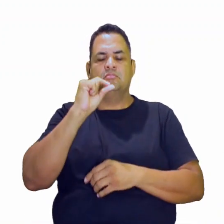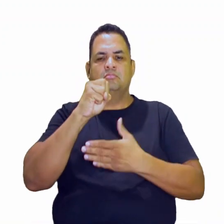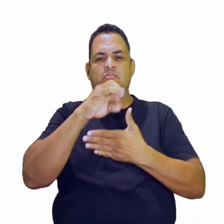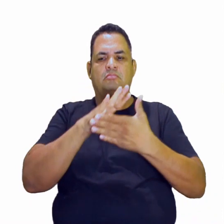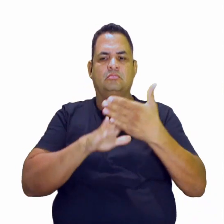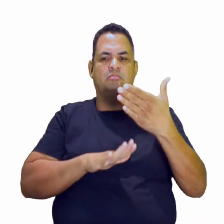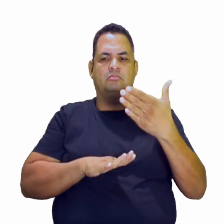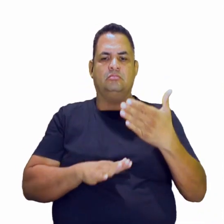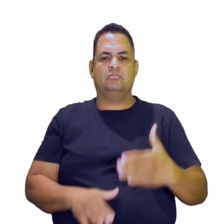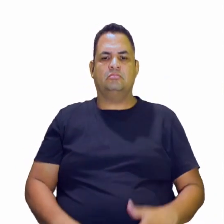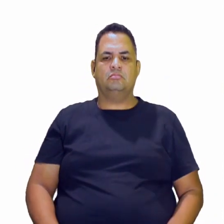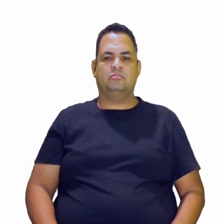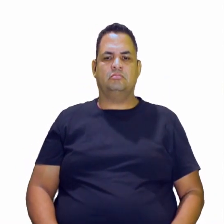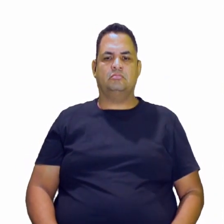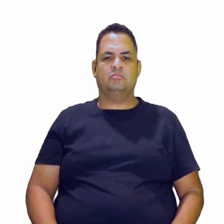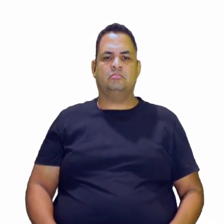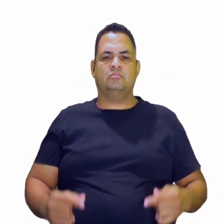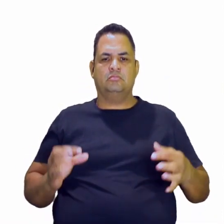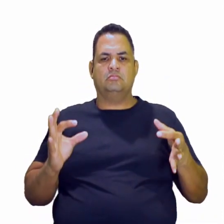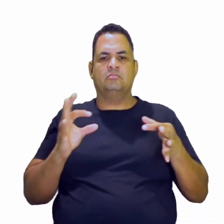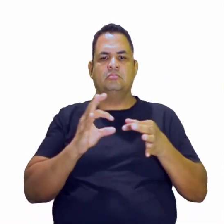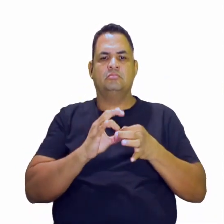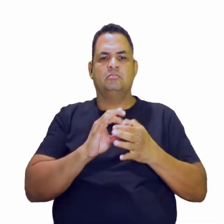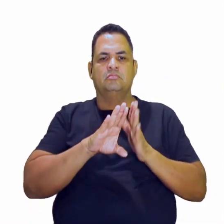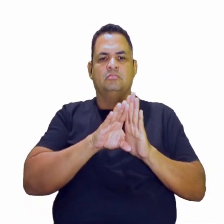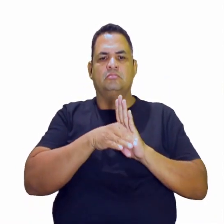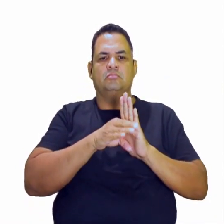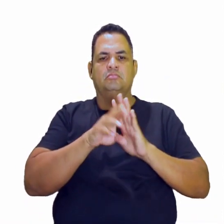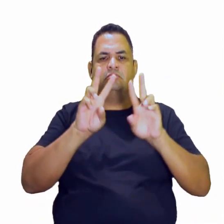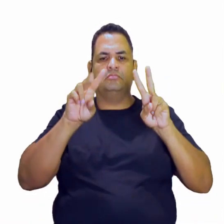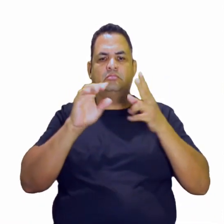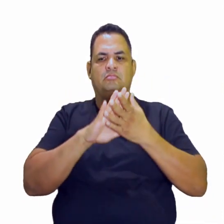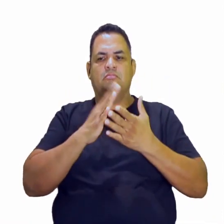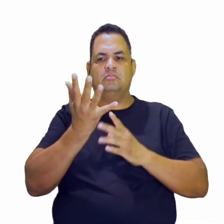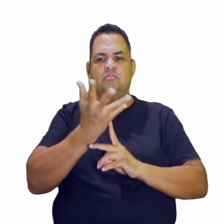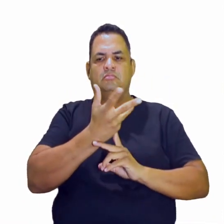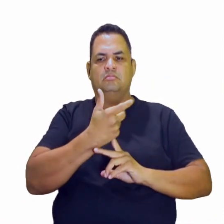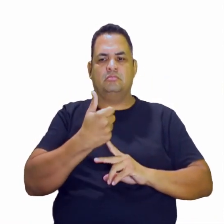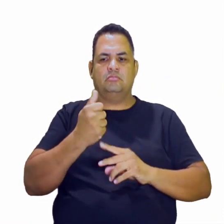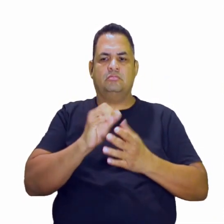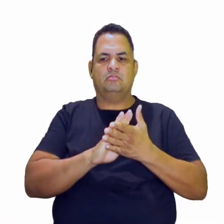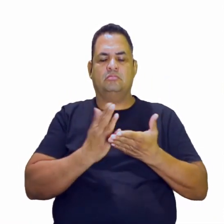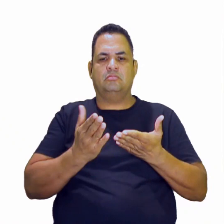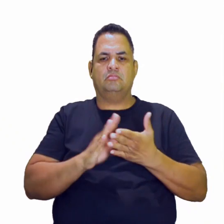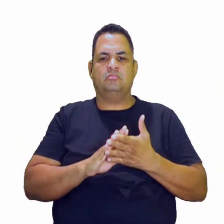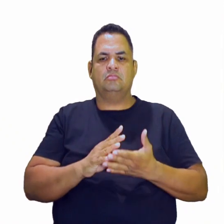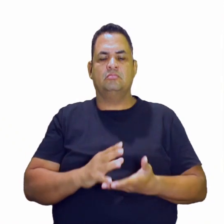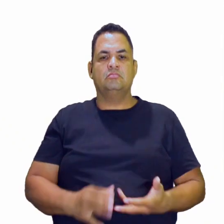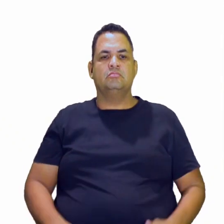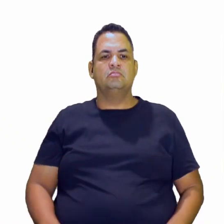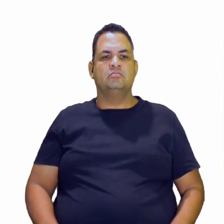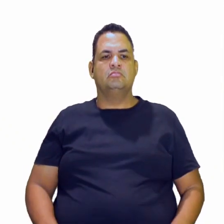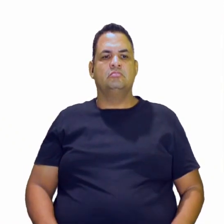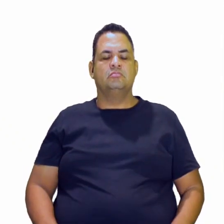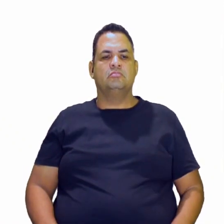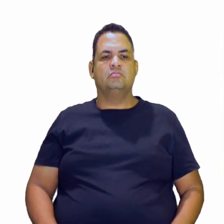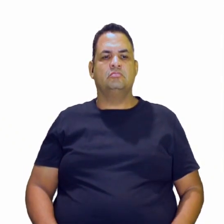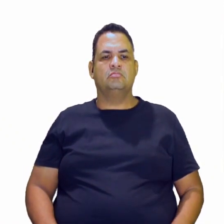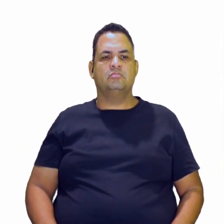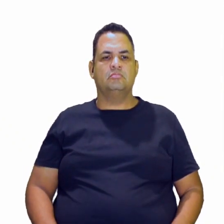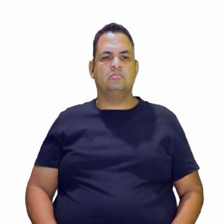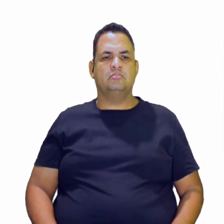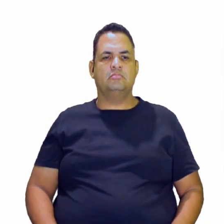questões ligadas aos conceitos, aos temas da arte, né? Sempre é de forma mais geral, da